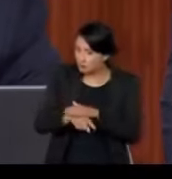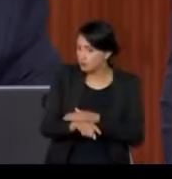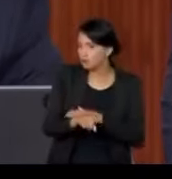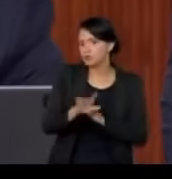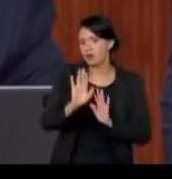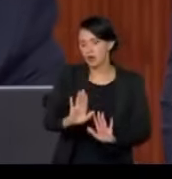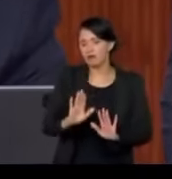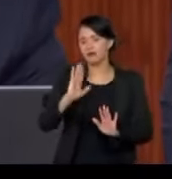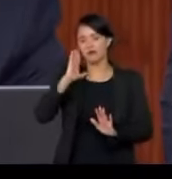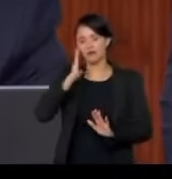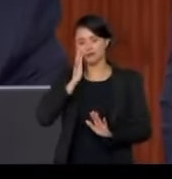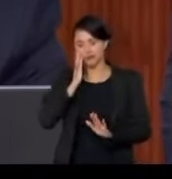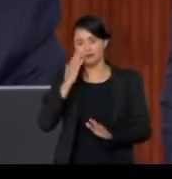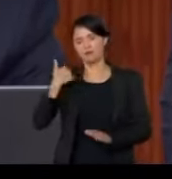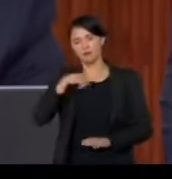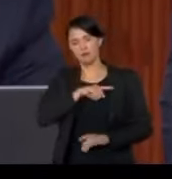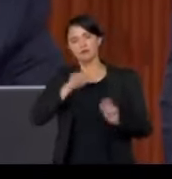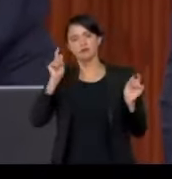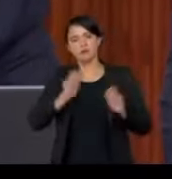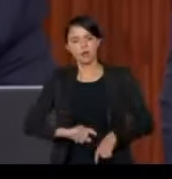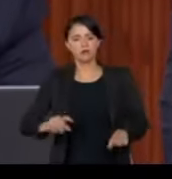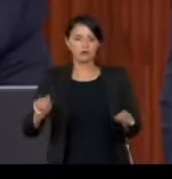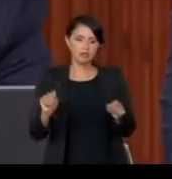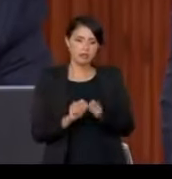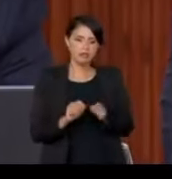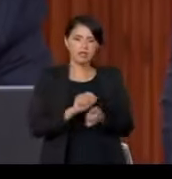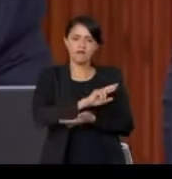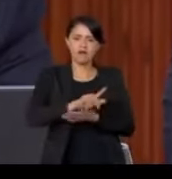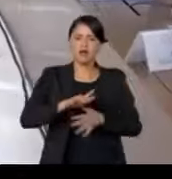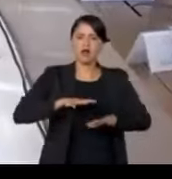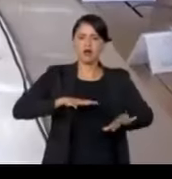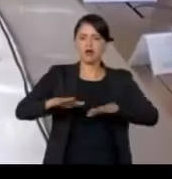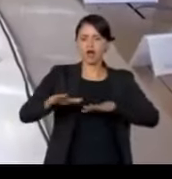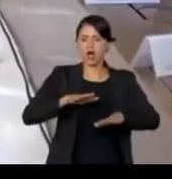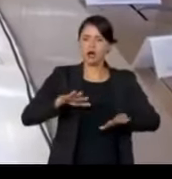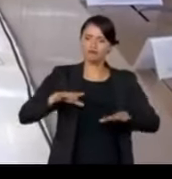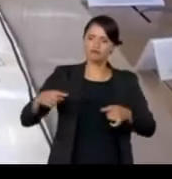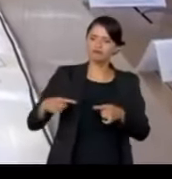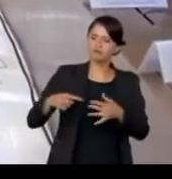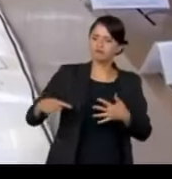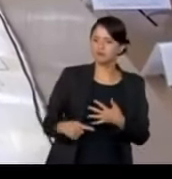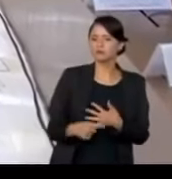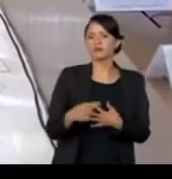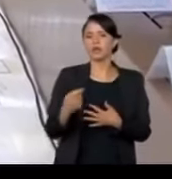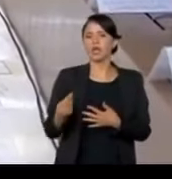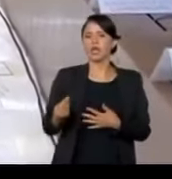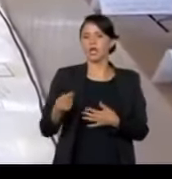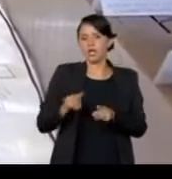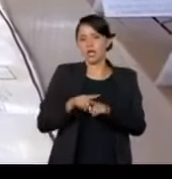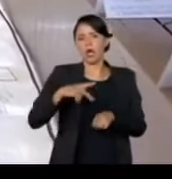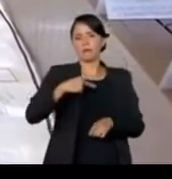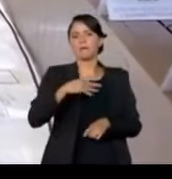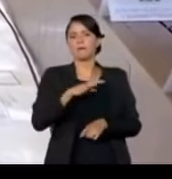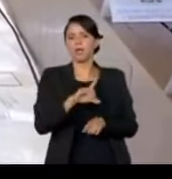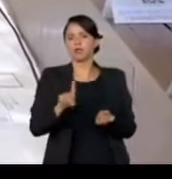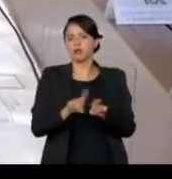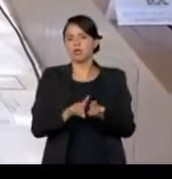Mas entendo que a gente pode fazer uma série de movimentos conjugados antes, e submeter não só a PEC, mas um